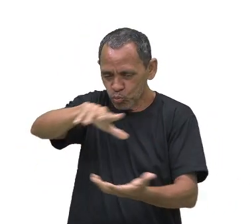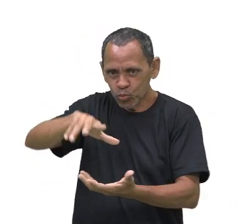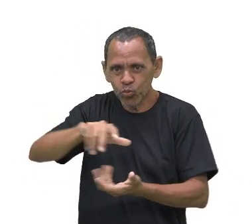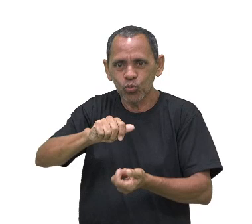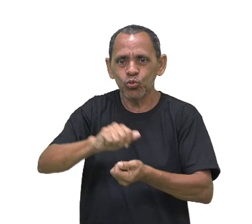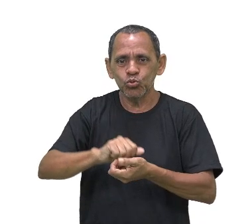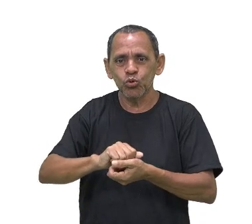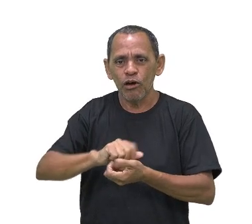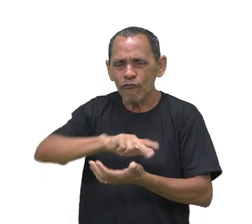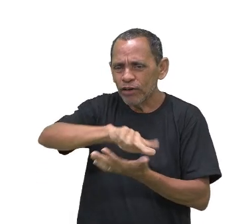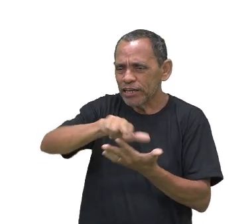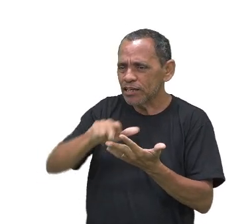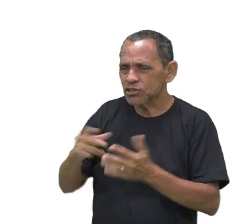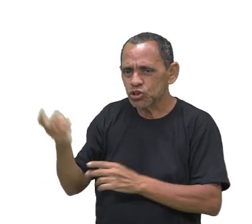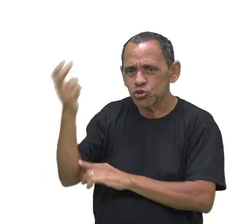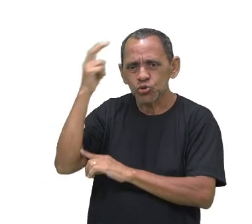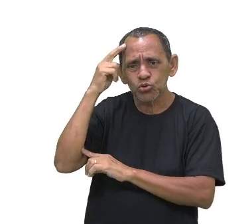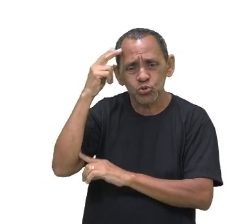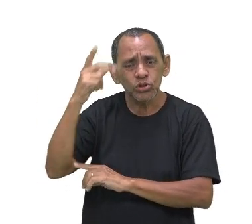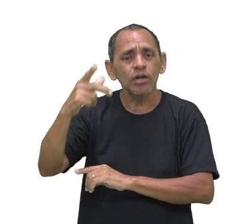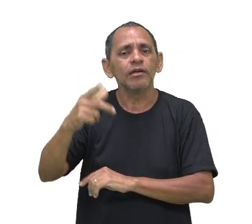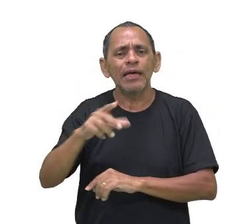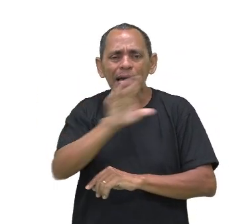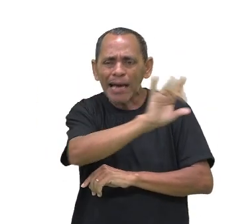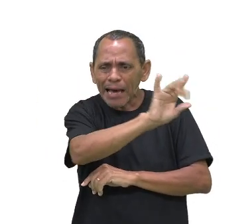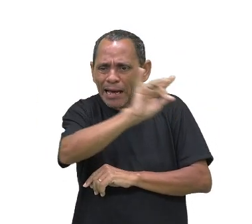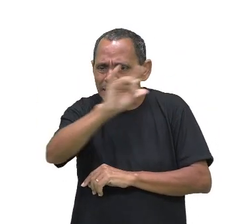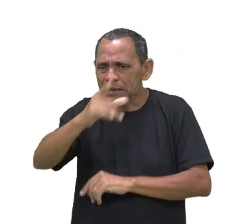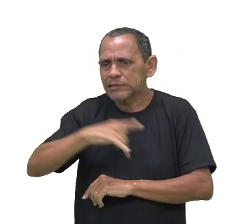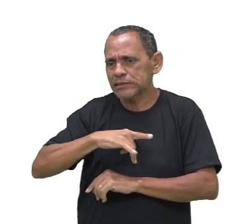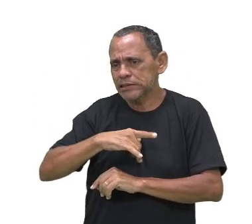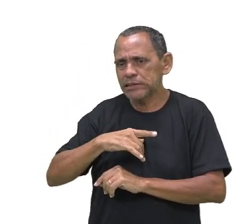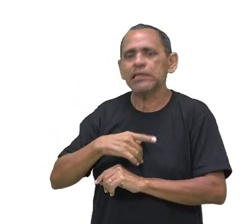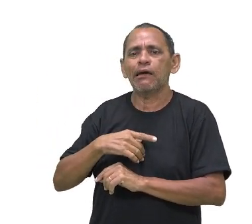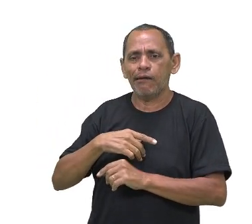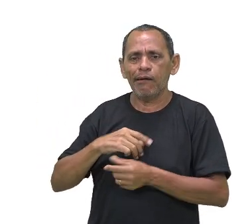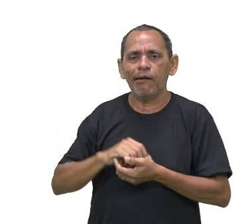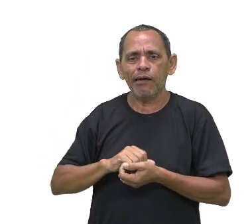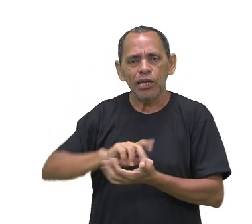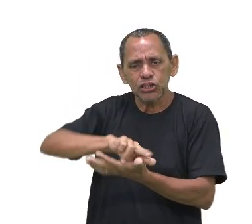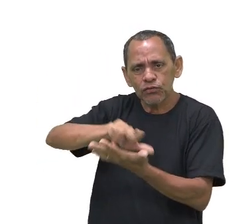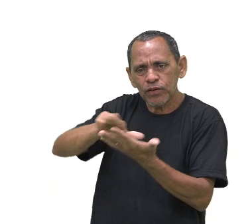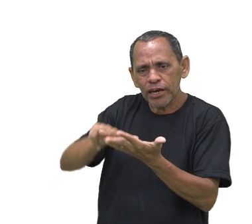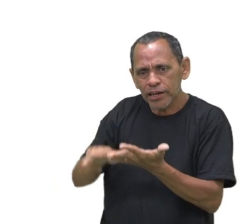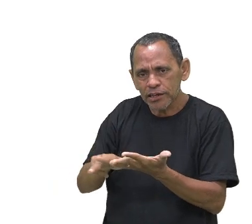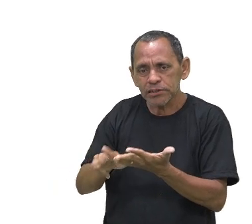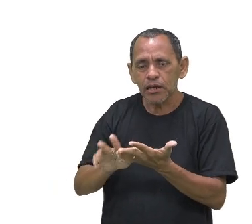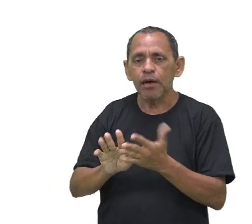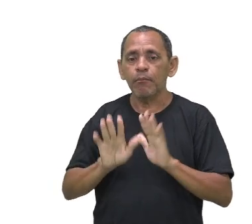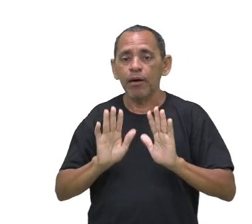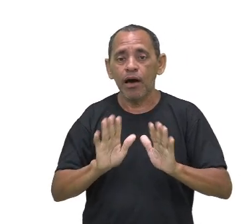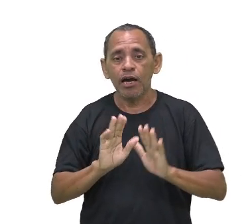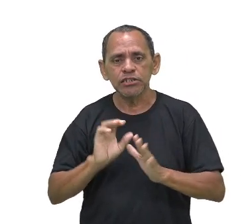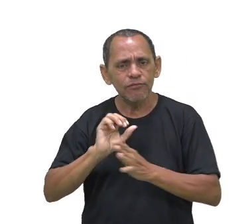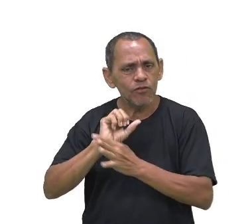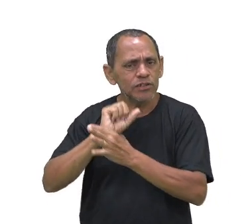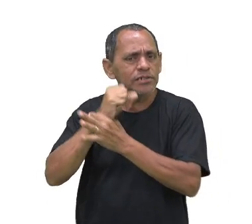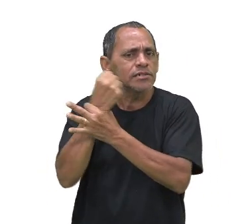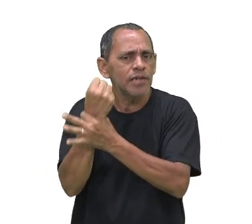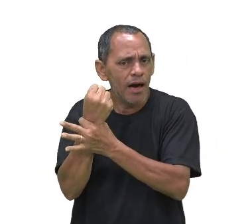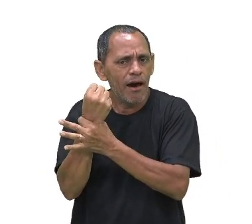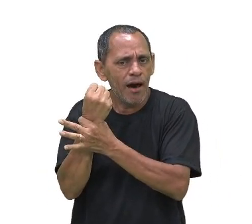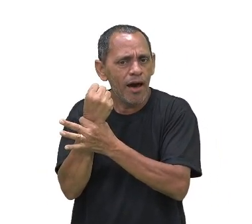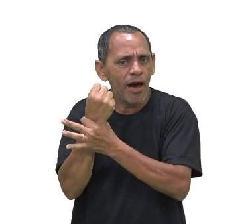cultural, cada um tem sua identidade, mas ela é exaltada, ela é reforçada quando eu falo da